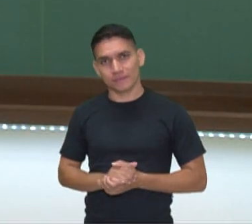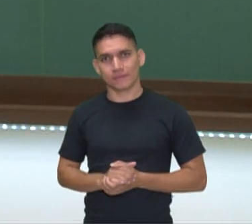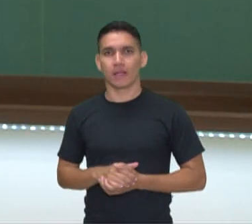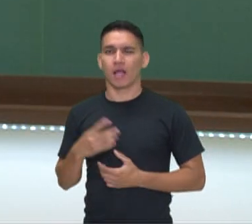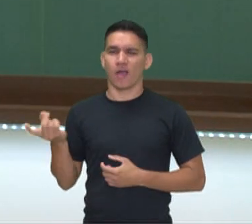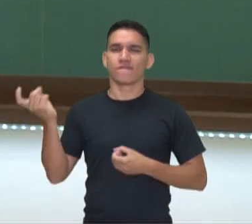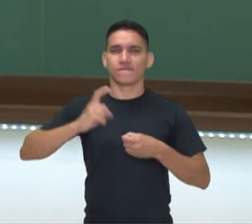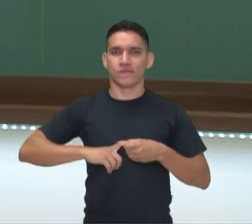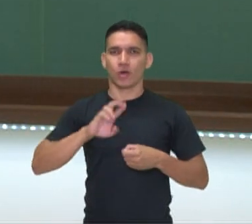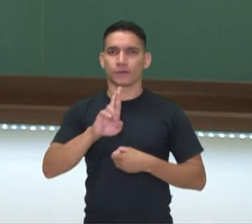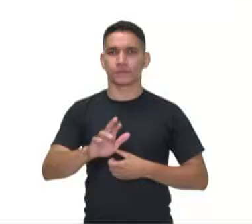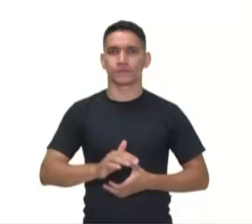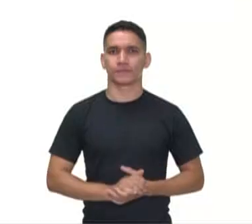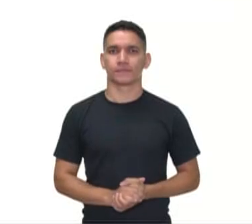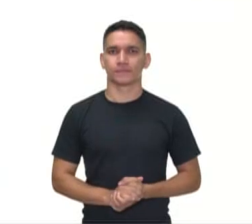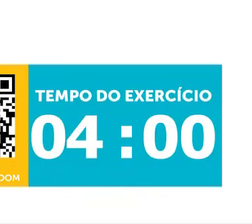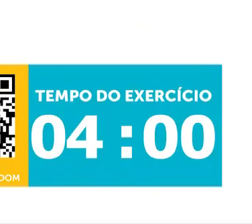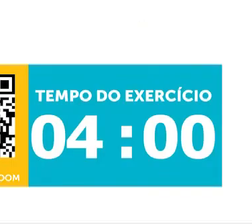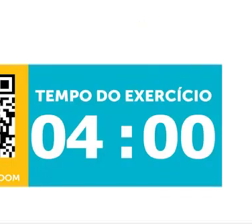gente volta com a correção.